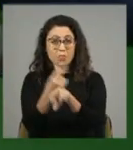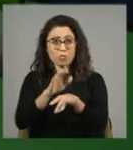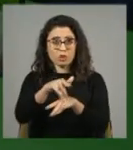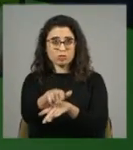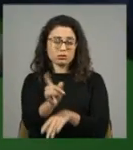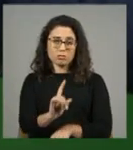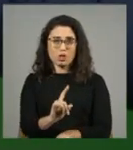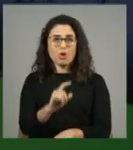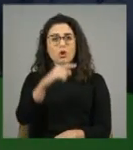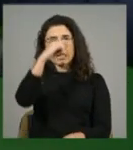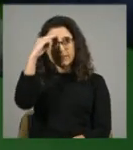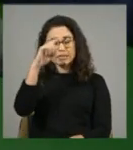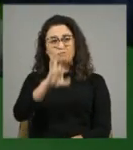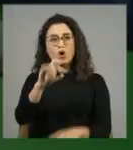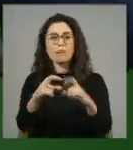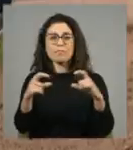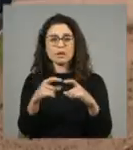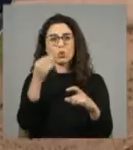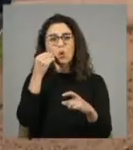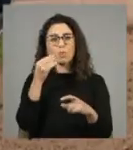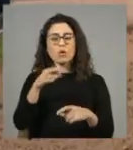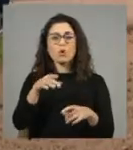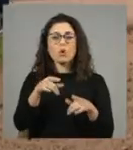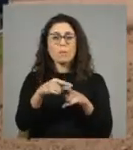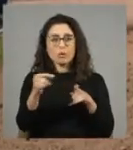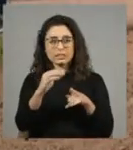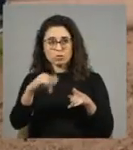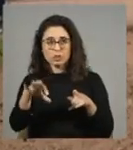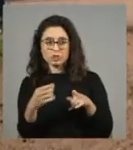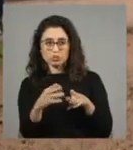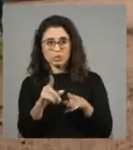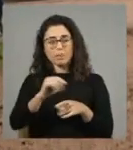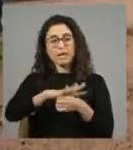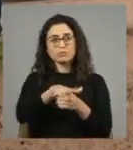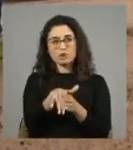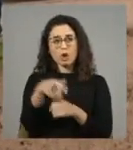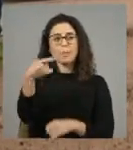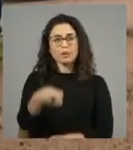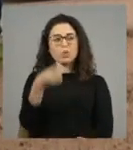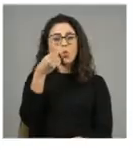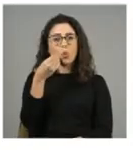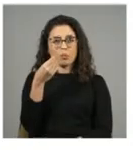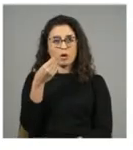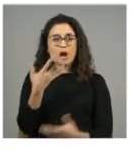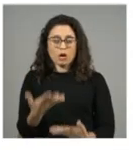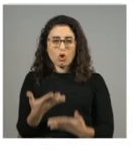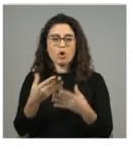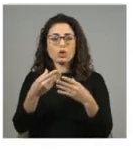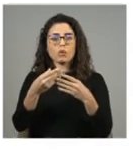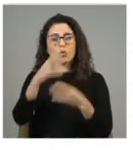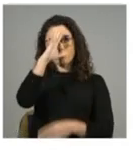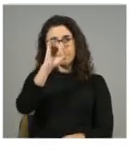de bilética na Ponta de São Lourenço e no Cabo Girão. Para já, o Governo da Madeira vai incentivar o registro